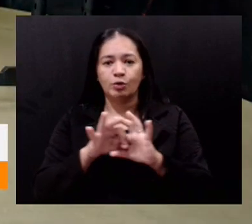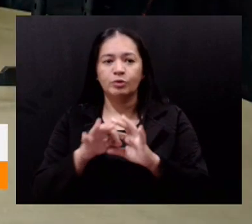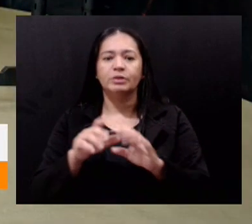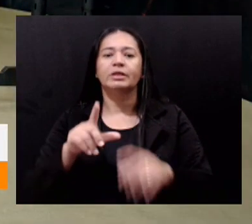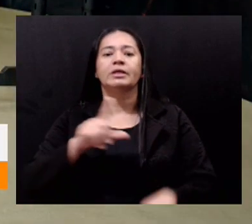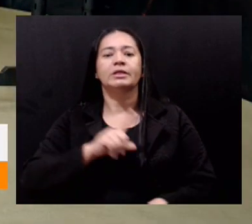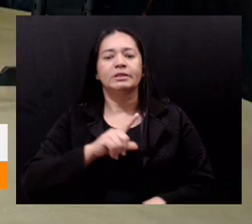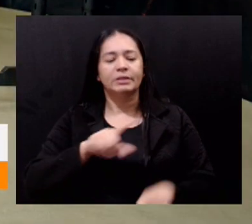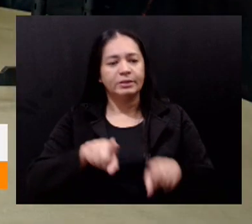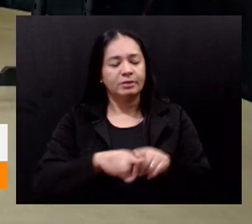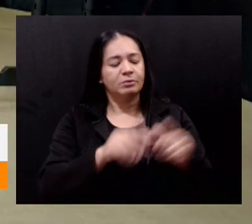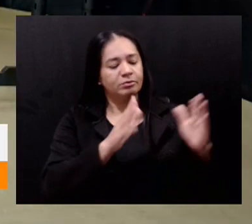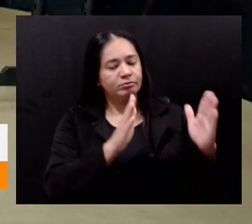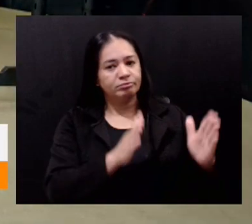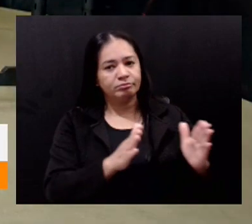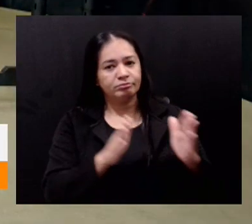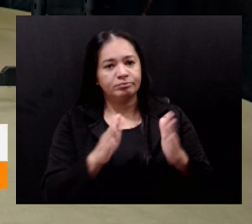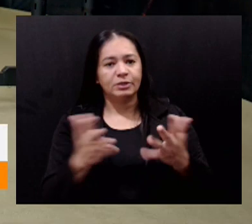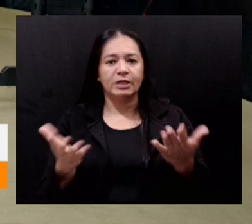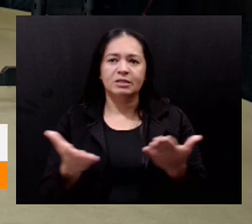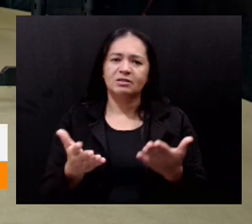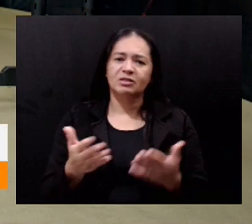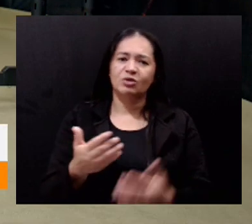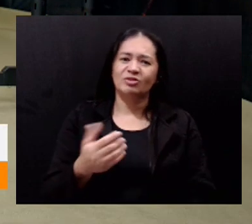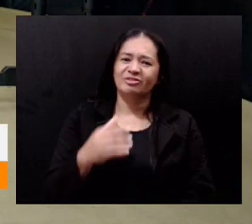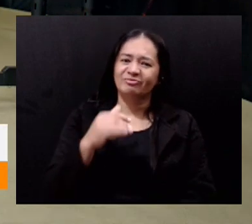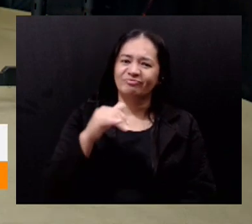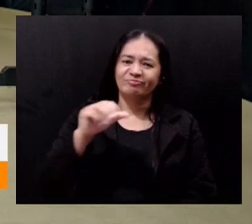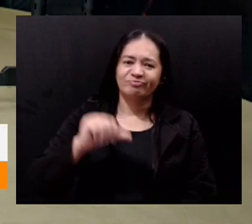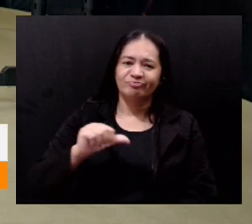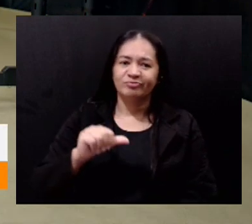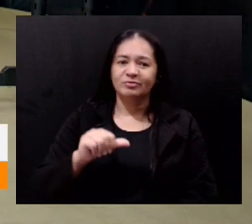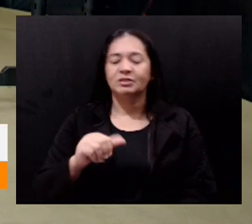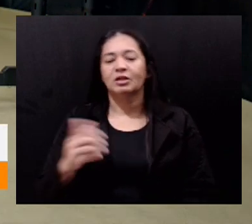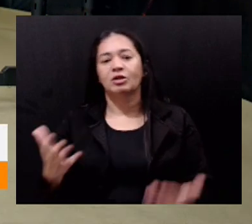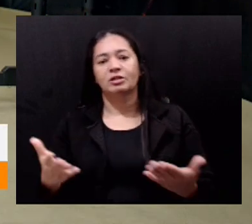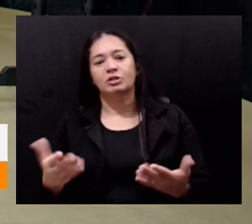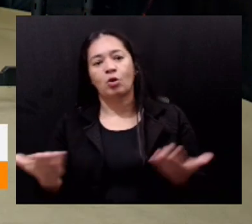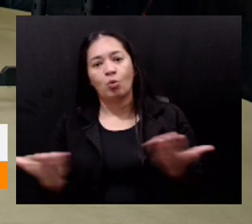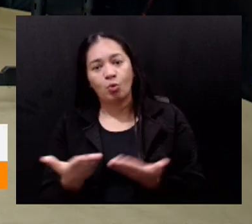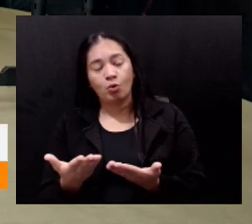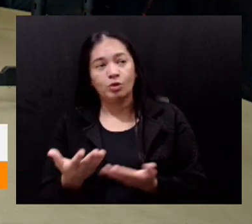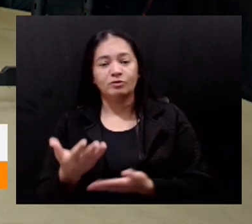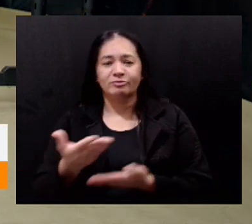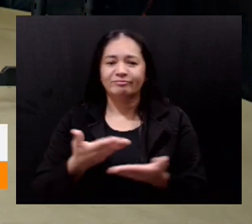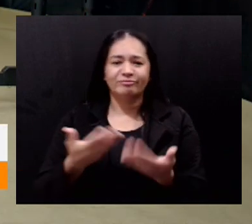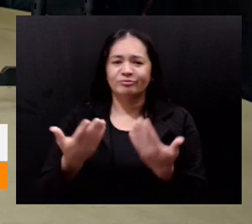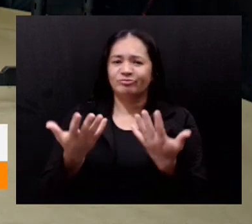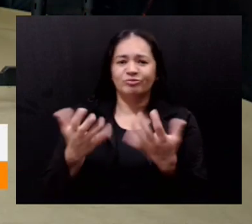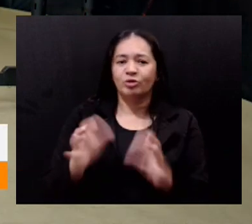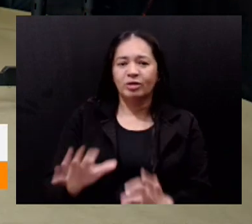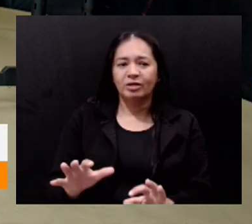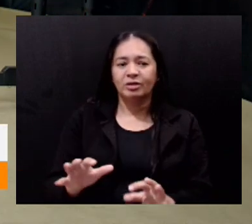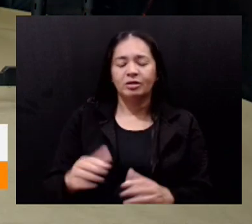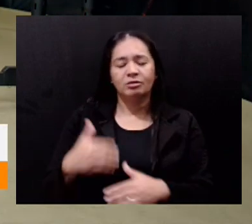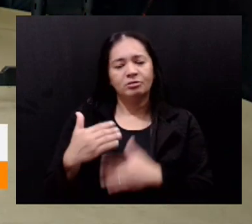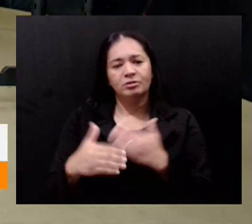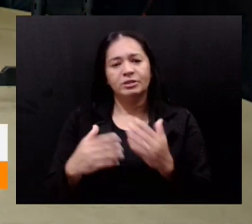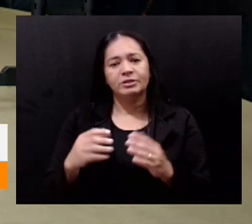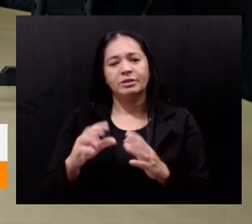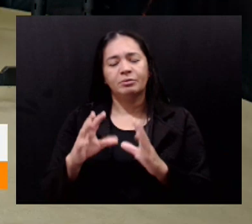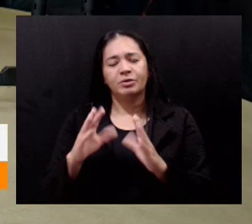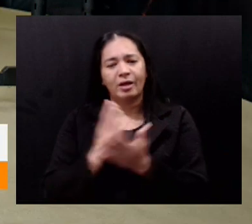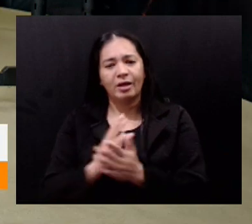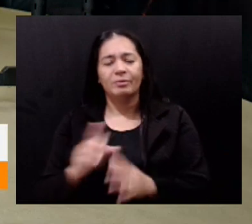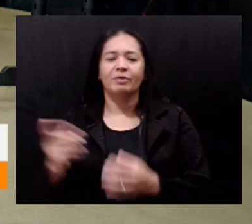não tá tão legal assim, você não tá tão Sim. receptivo, Exato. recíproco, enfim. e vai passar, e daqui a pouco você já volta à tua fase